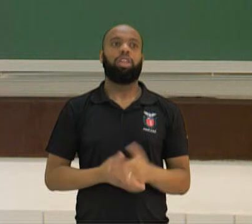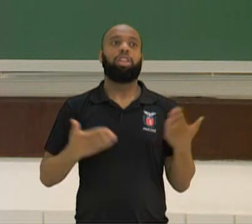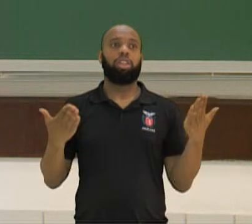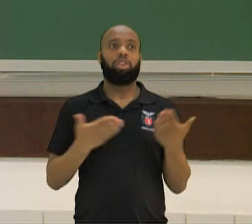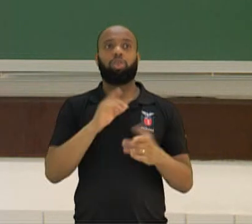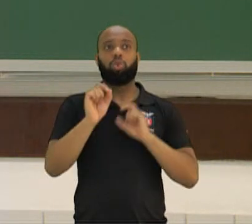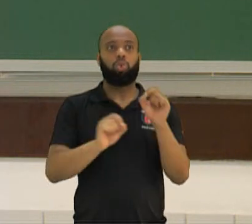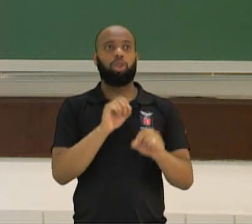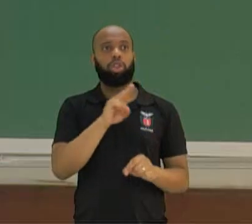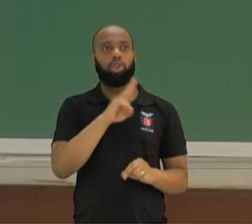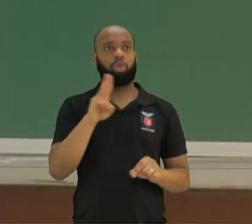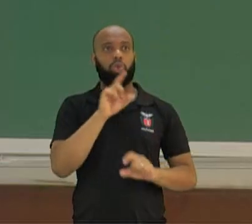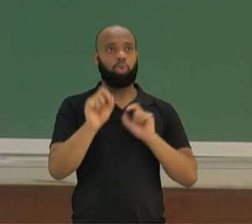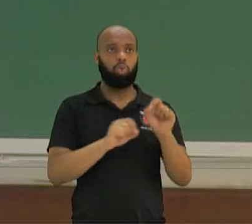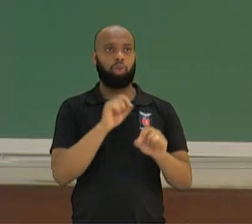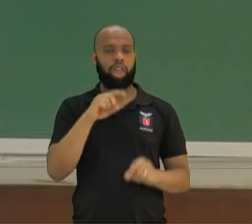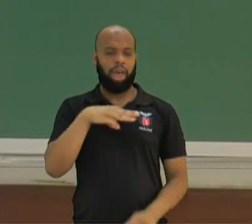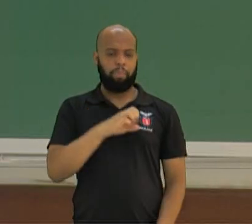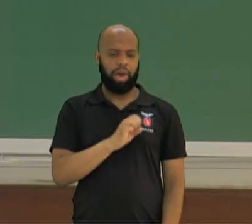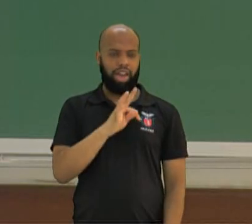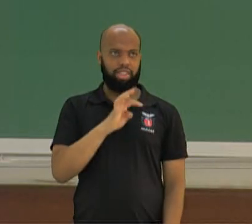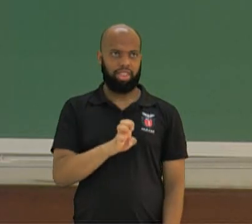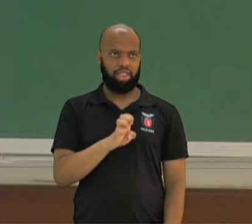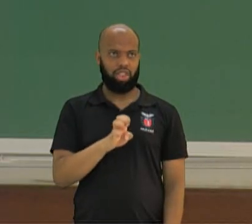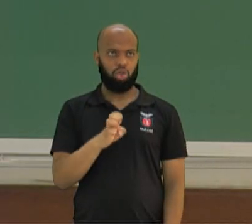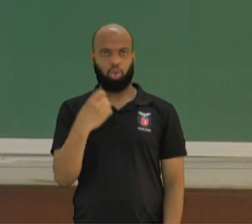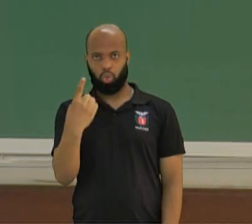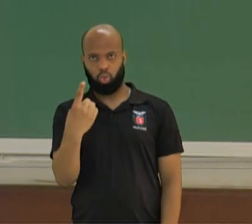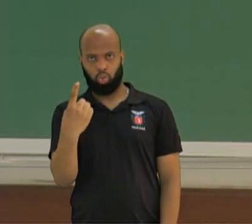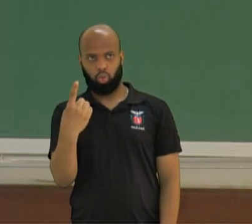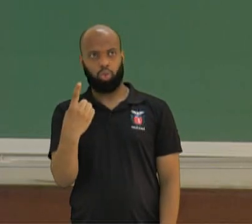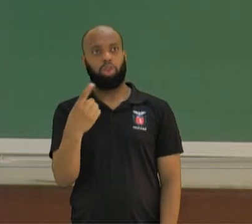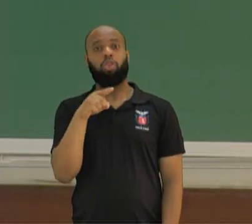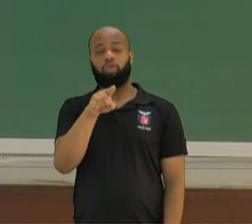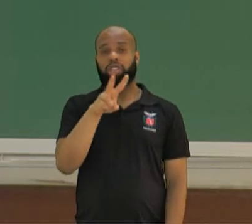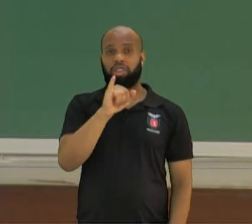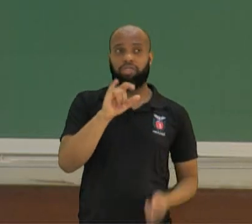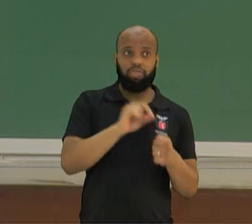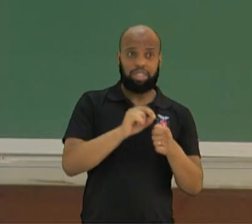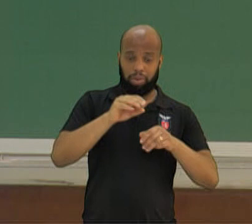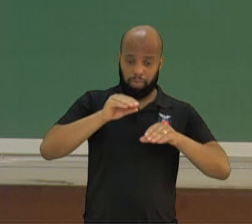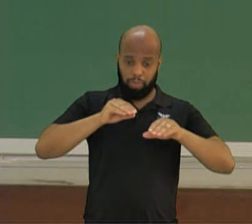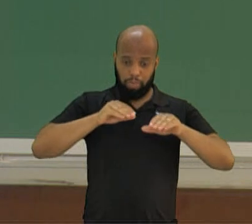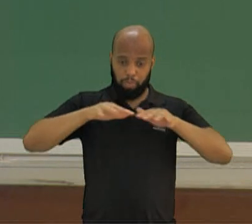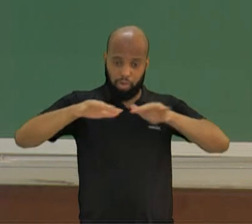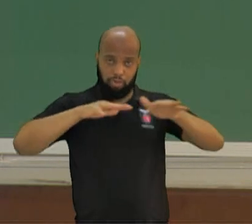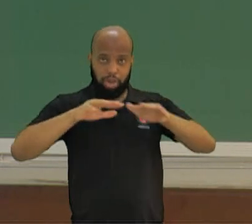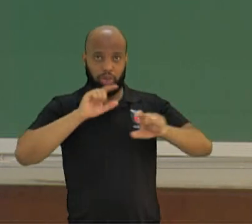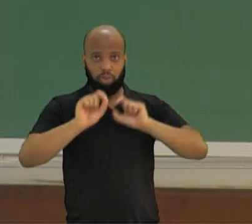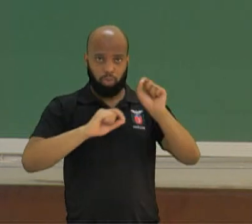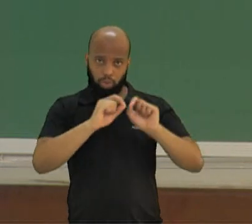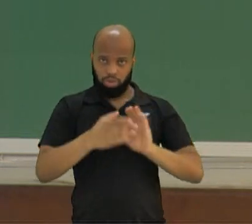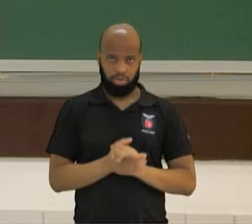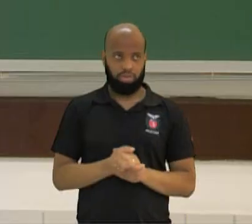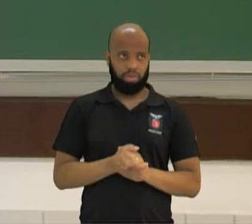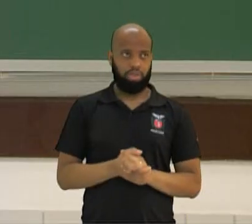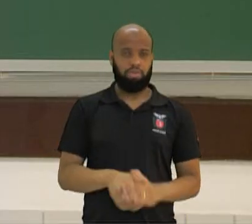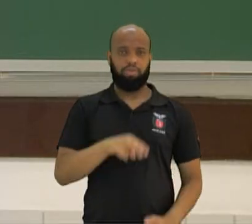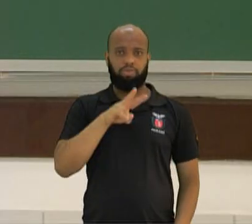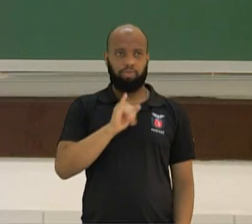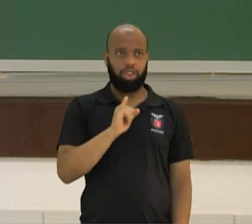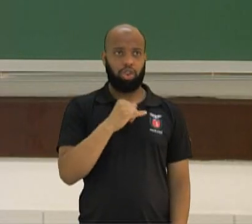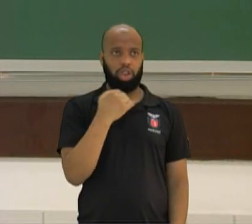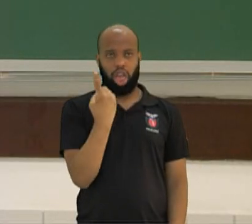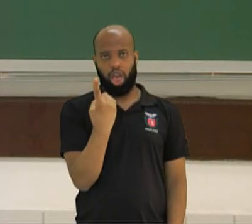Esse exercício a gente chama de mate em um. O que é um mate em um? Mate em um é você realizar um movimento em que será